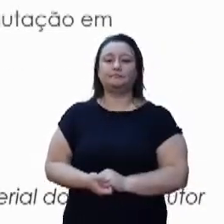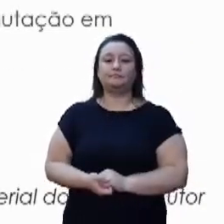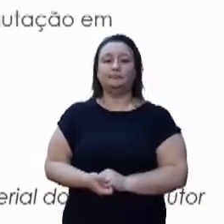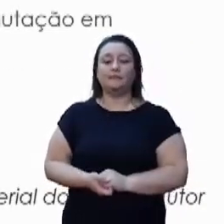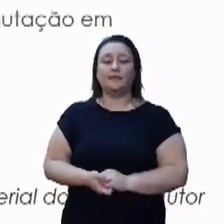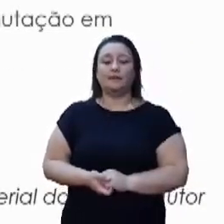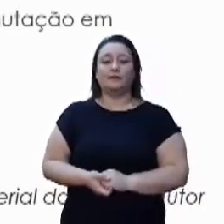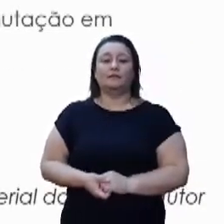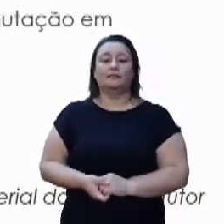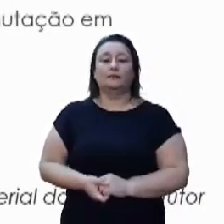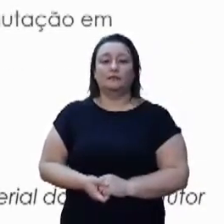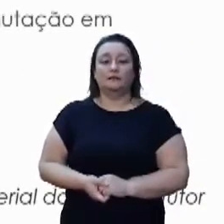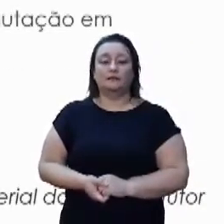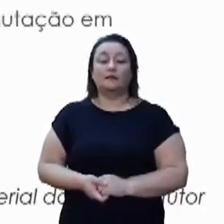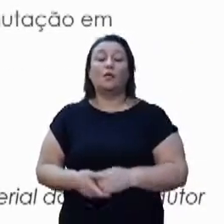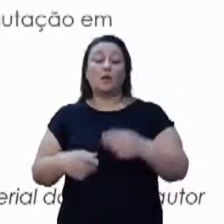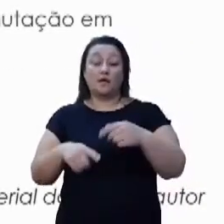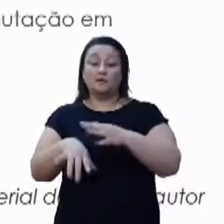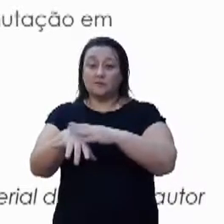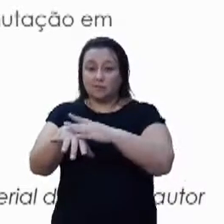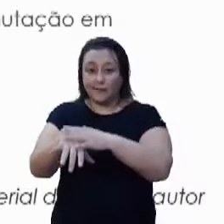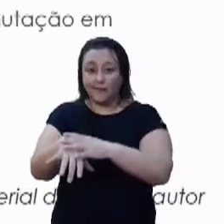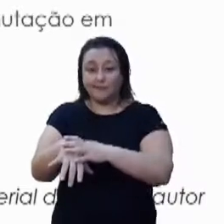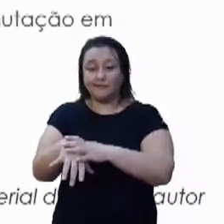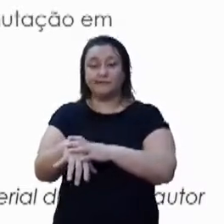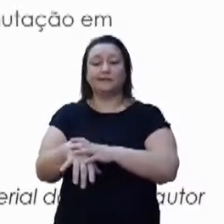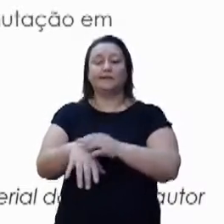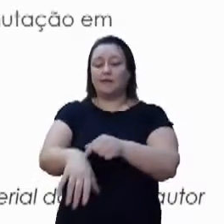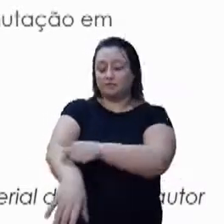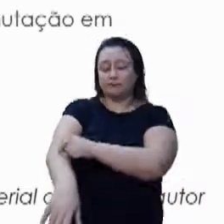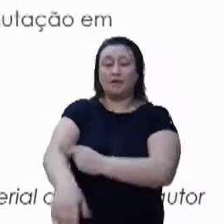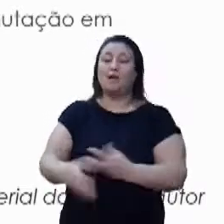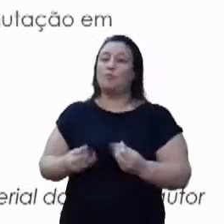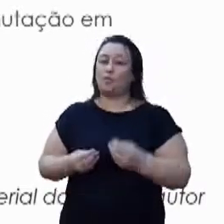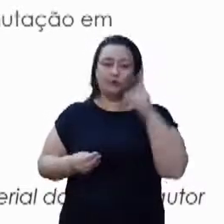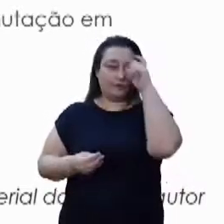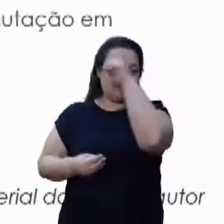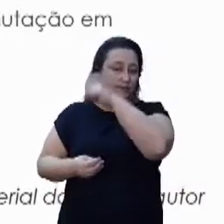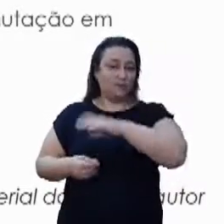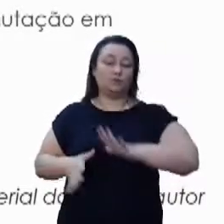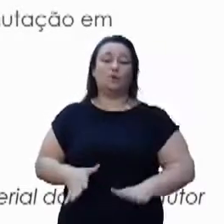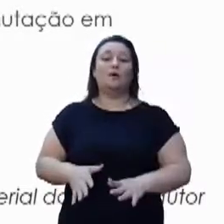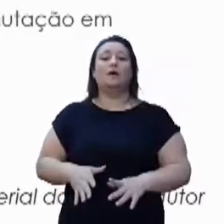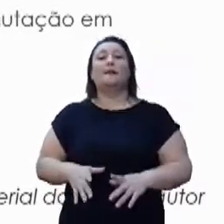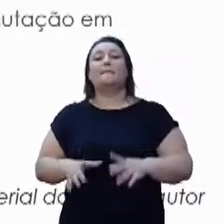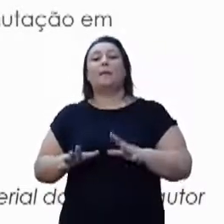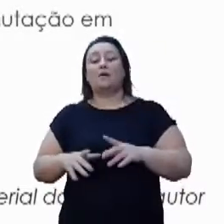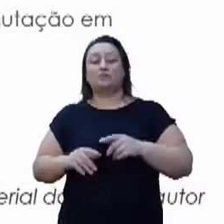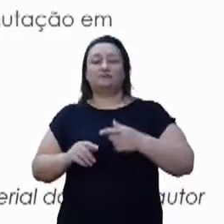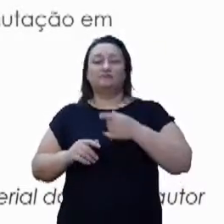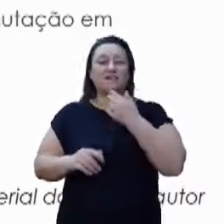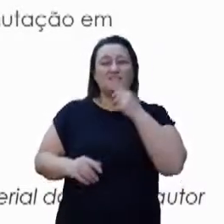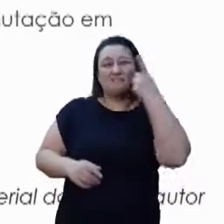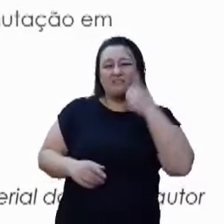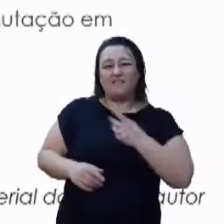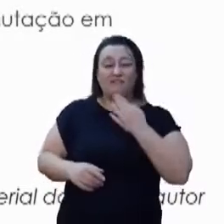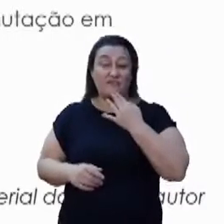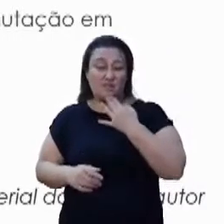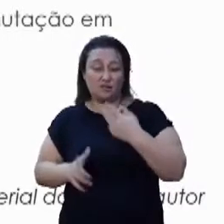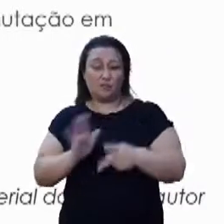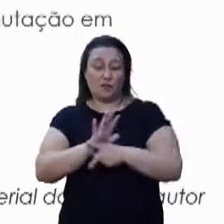Concluindo, então, a síndrome de Sjögren-Larsen é uma doença neurocutânea bastante rara, que ocorre devido a um defeito no metabolismo lipídico por uma